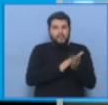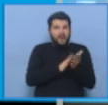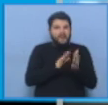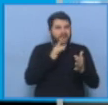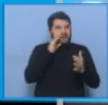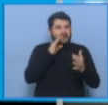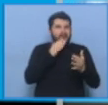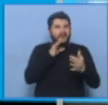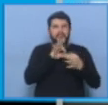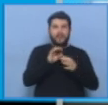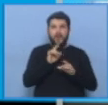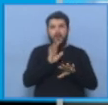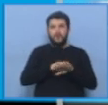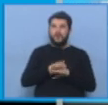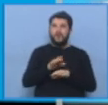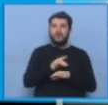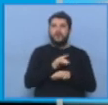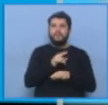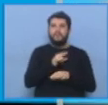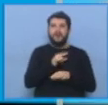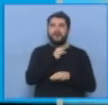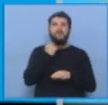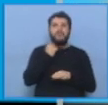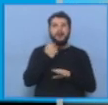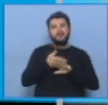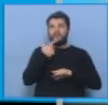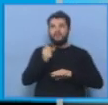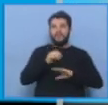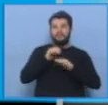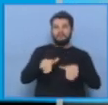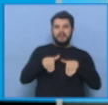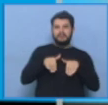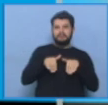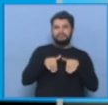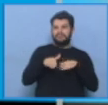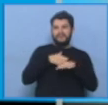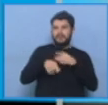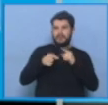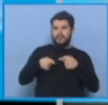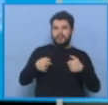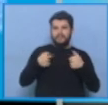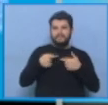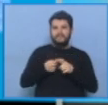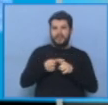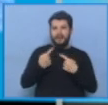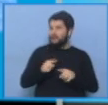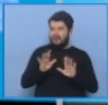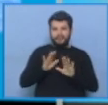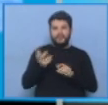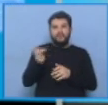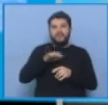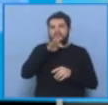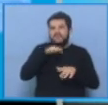uma relação de dizer, não, porque ele está reprimido, vai ter um ato desses. Não, isso acontece nas